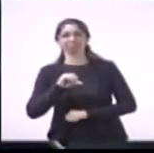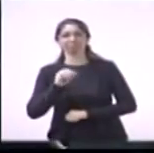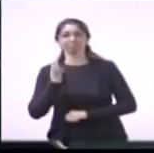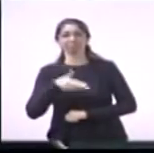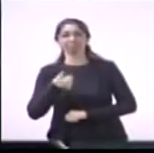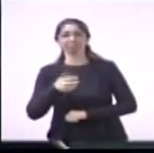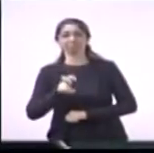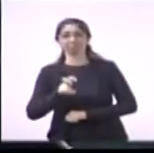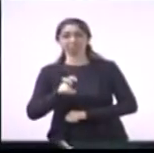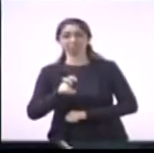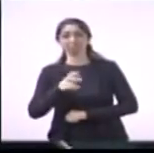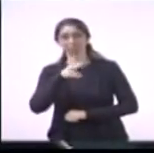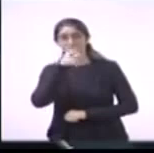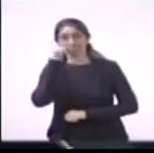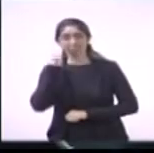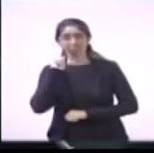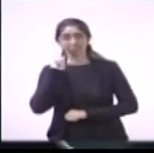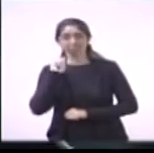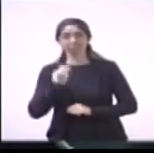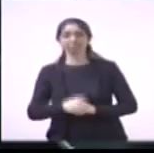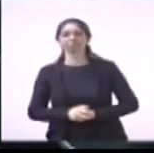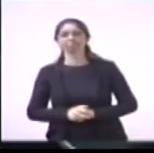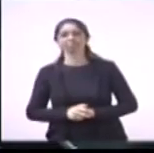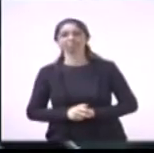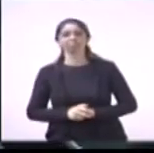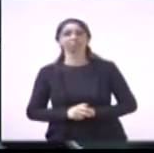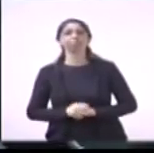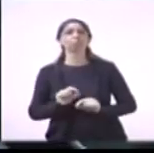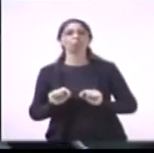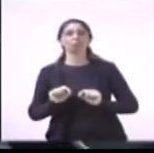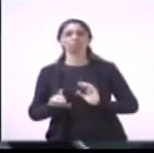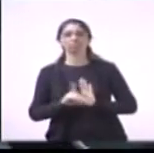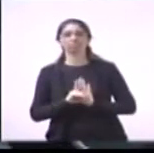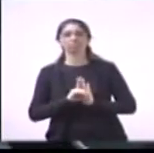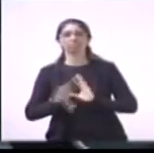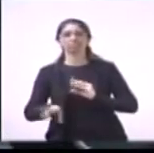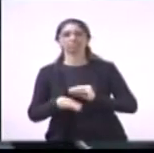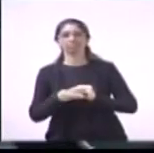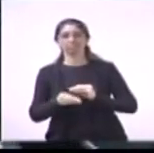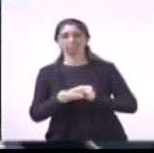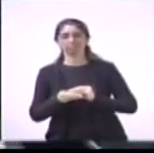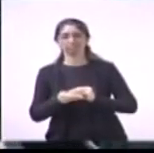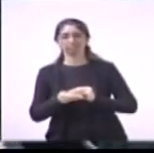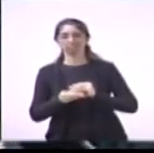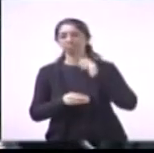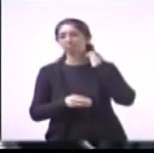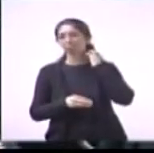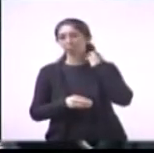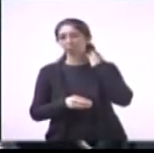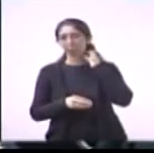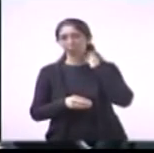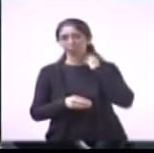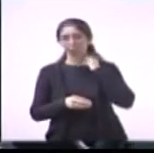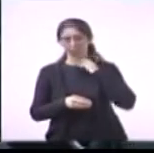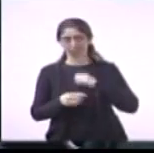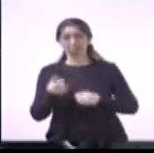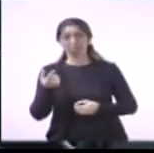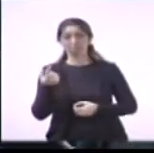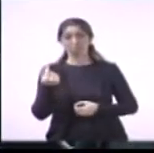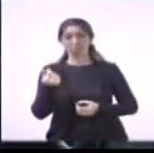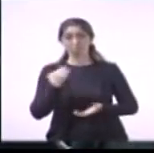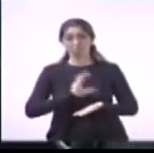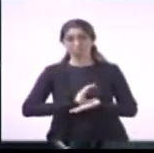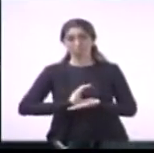29/15 do Executivo, que dispõe sobre a abertura de decreto adicional suplementar às dotações